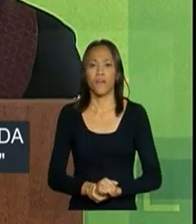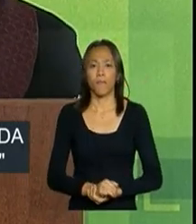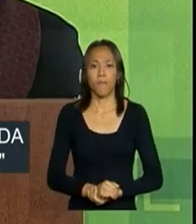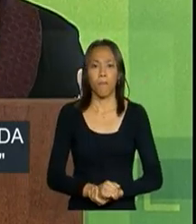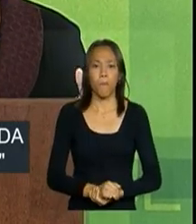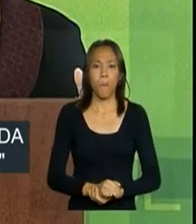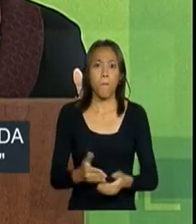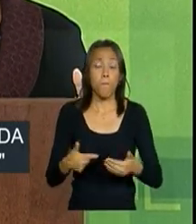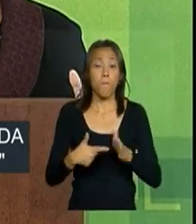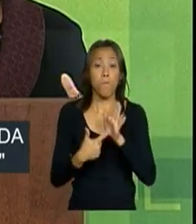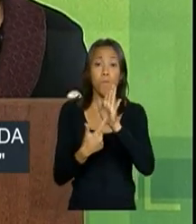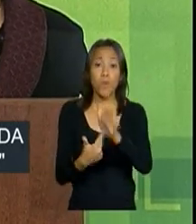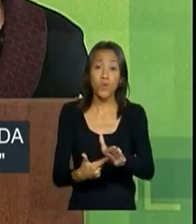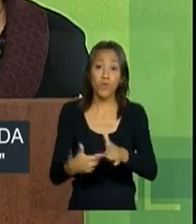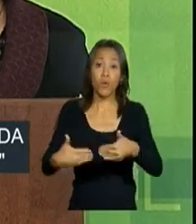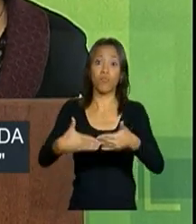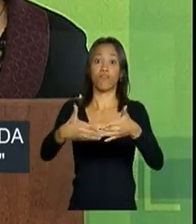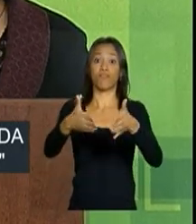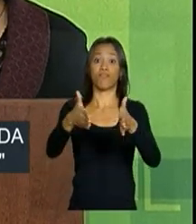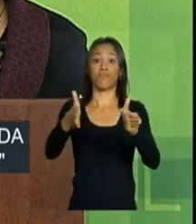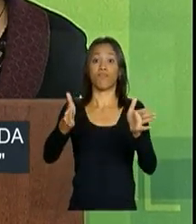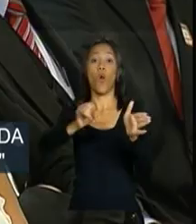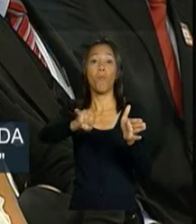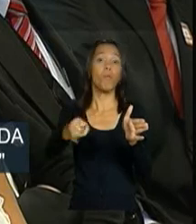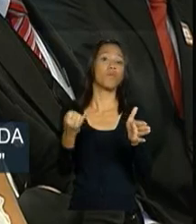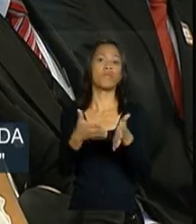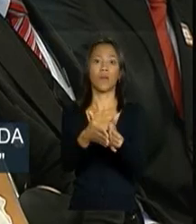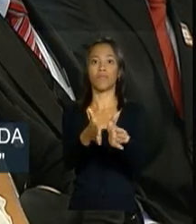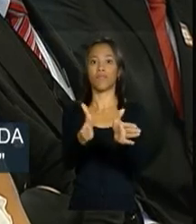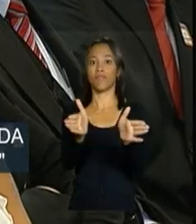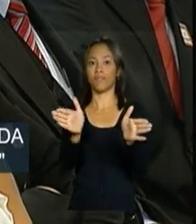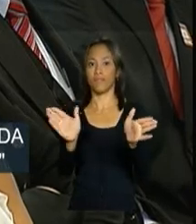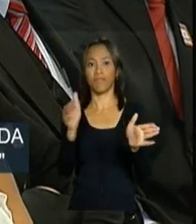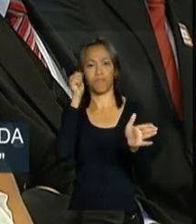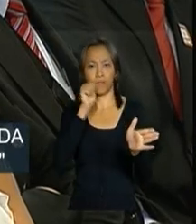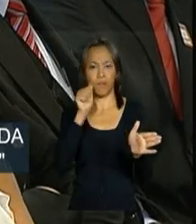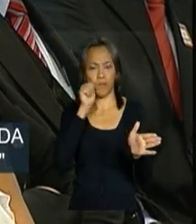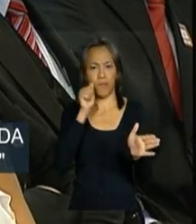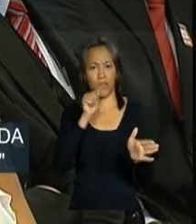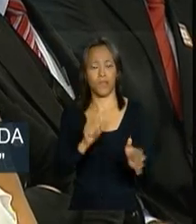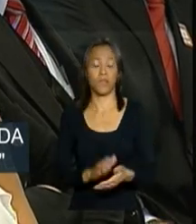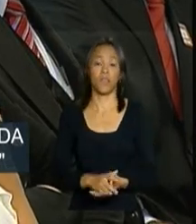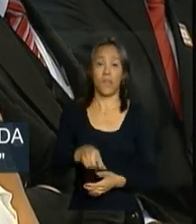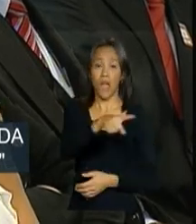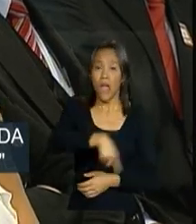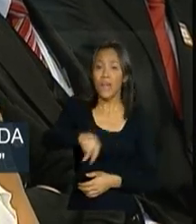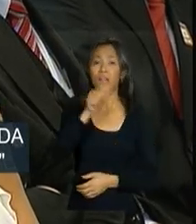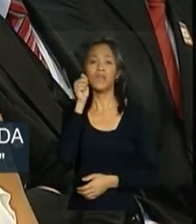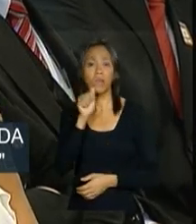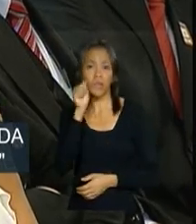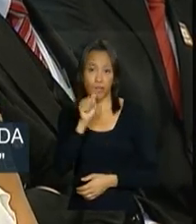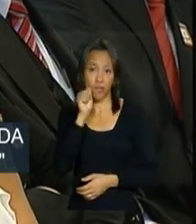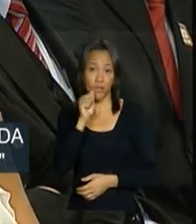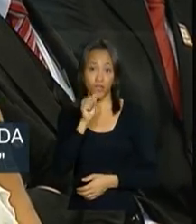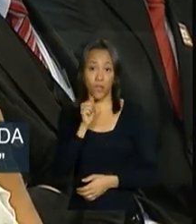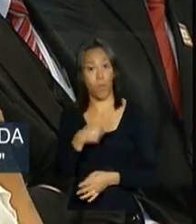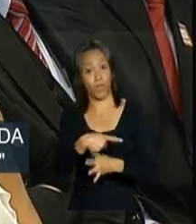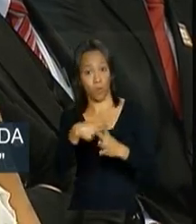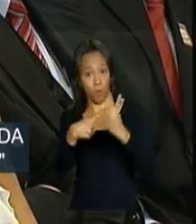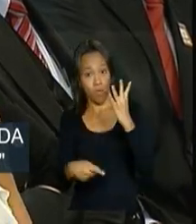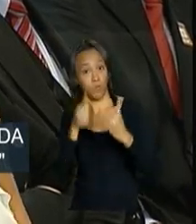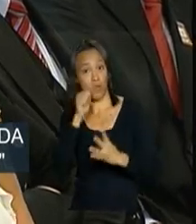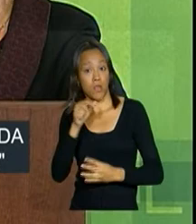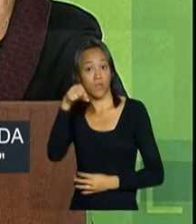enorme para as mulheres aquelas mulheres que como as nossas quatro